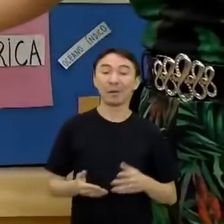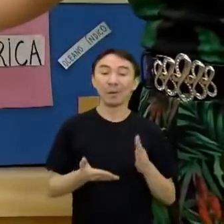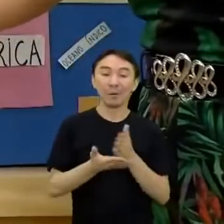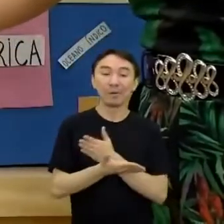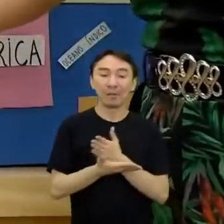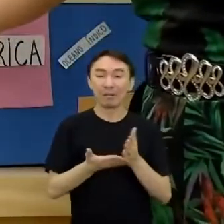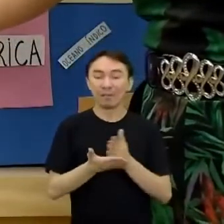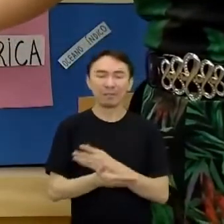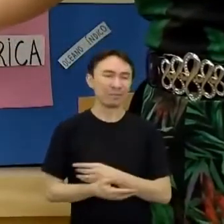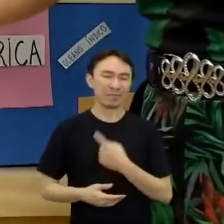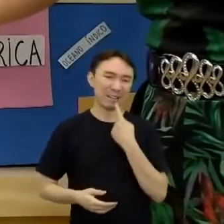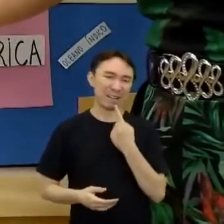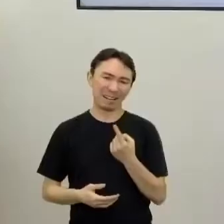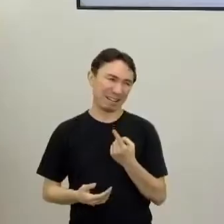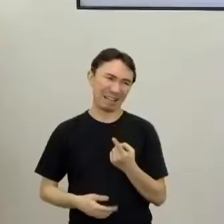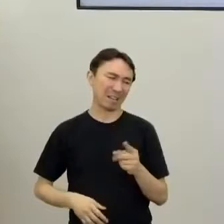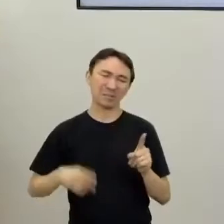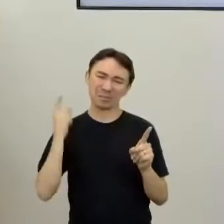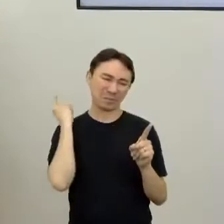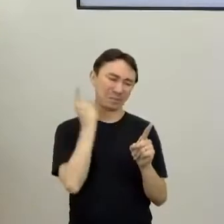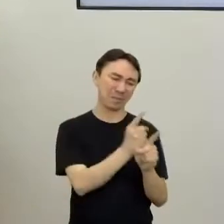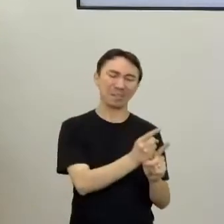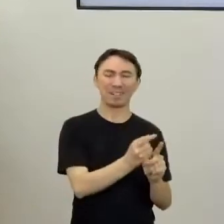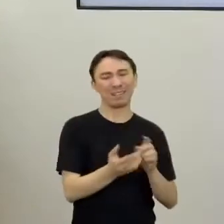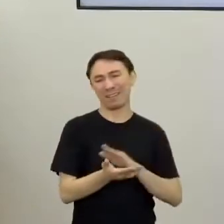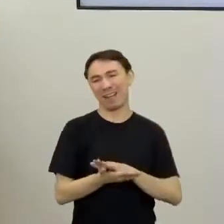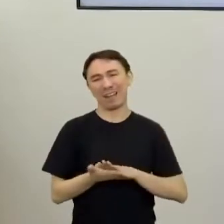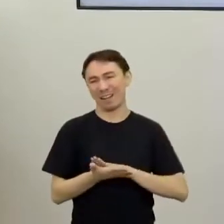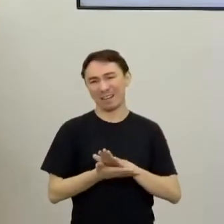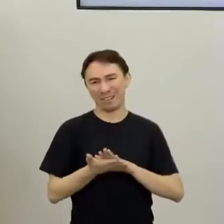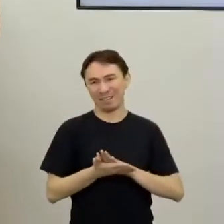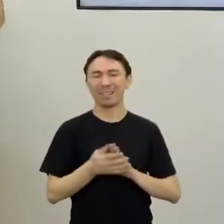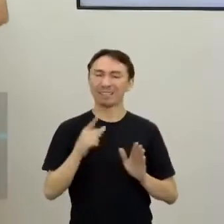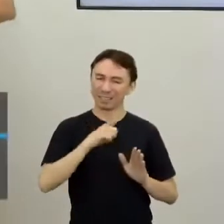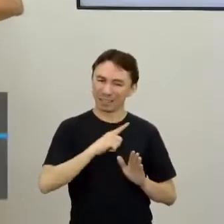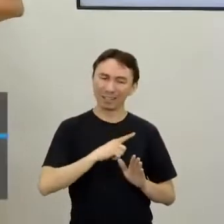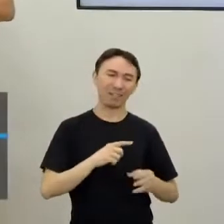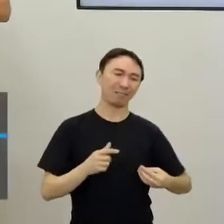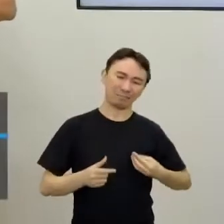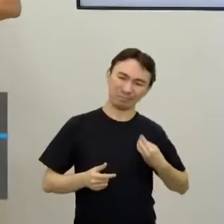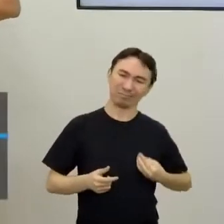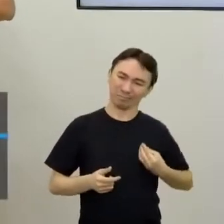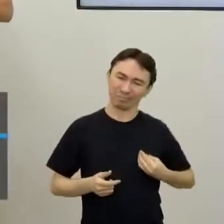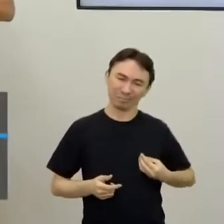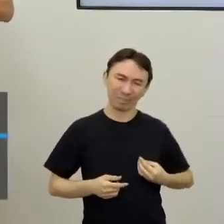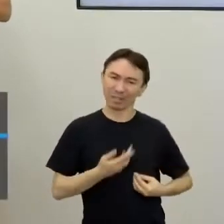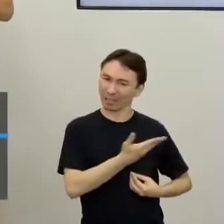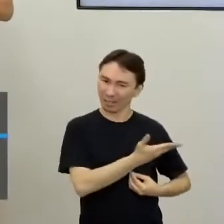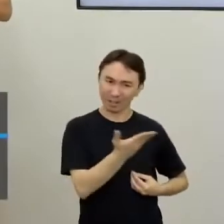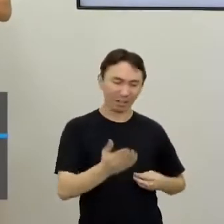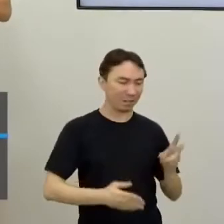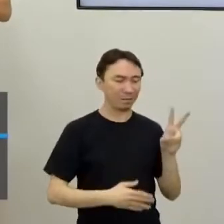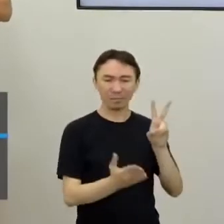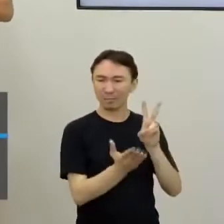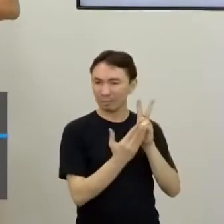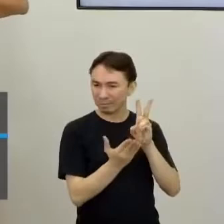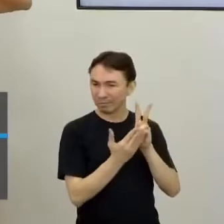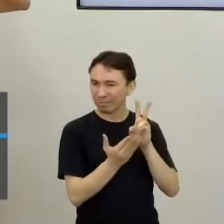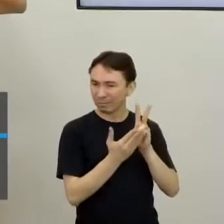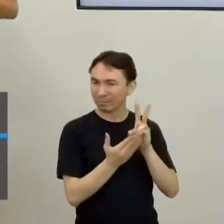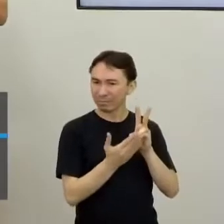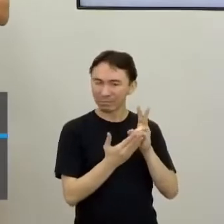descobrimento. Pedro Álvares Cabral chegou aqui, já tinham os povos indígenas morando nesses locais. Então não foi